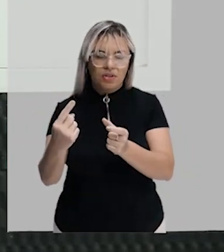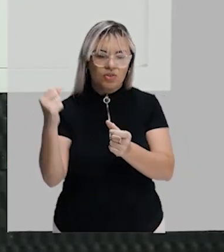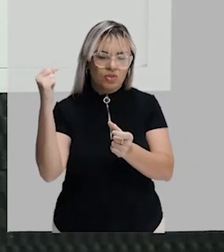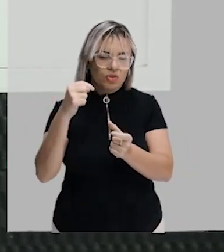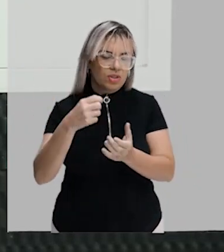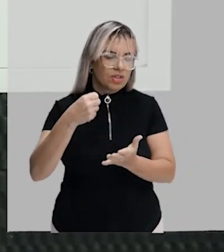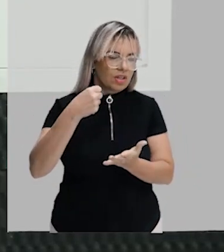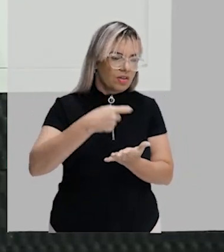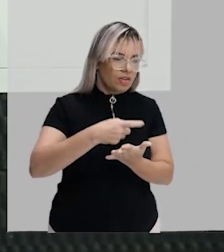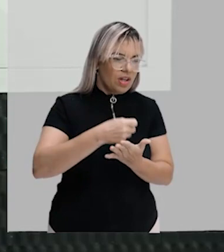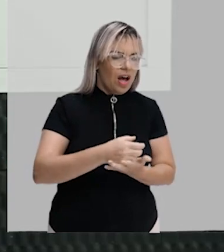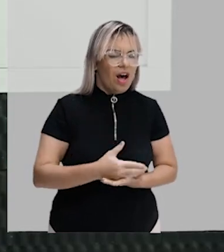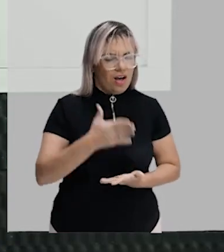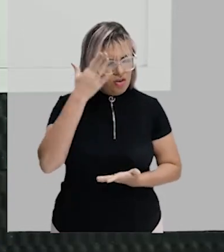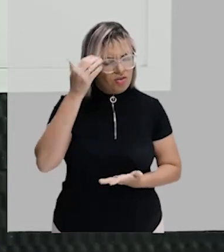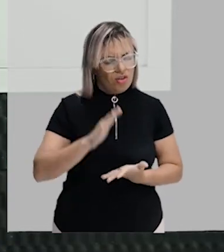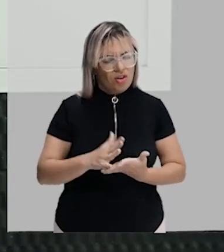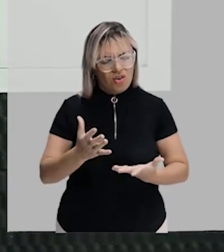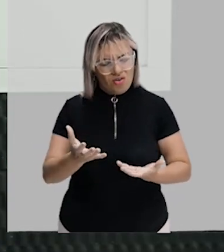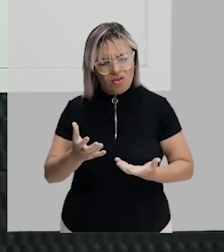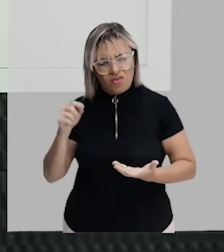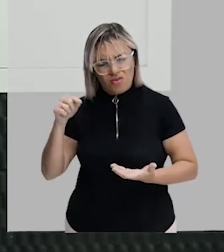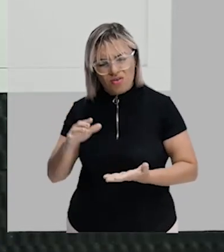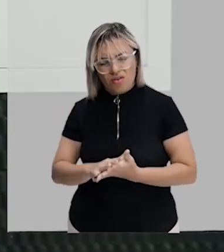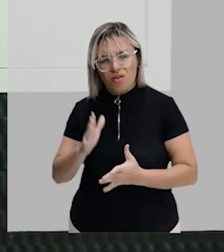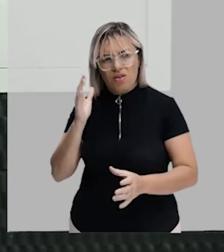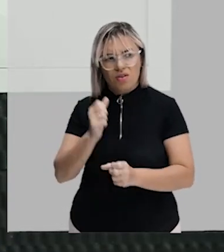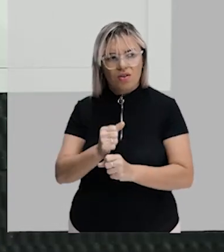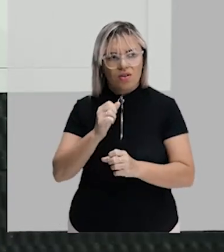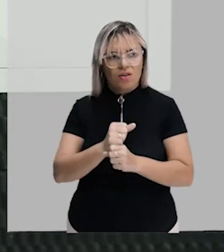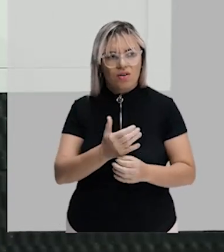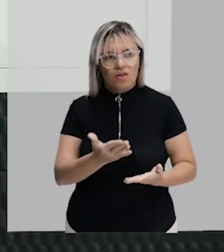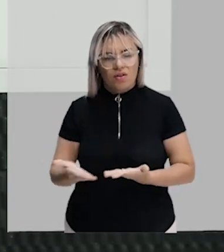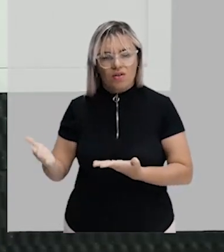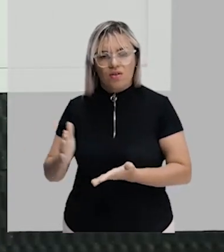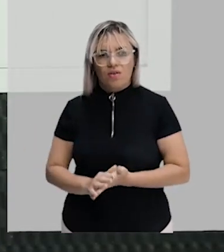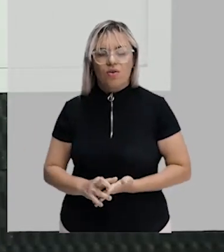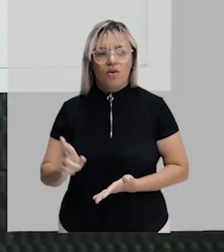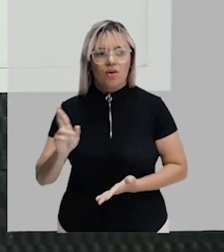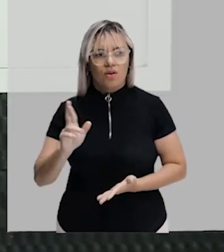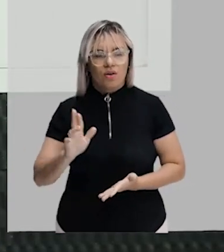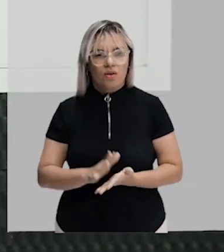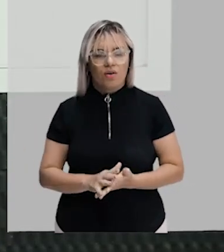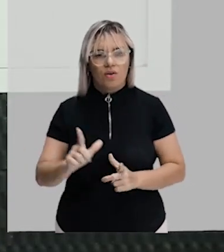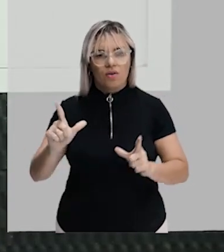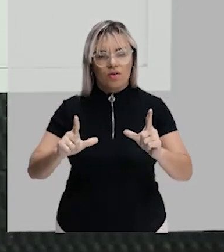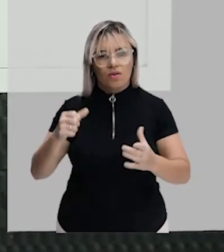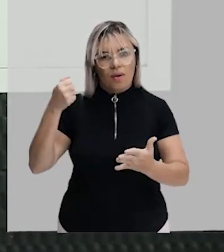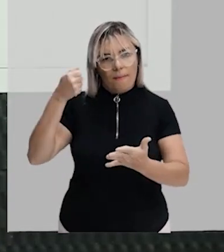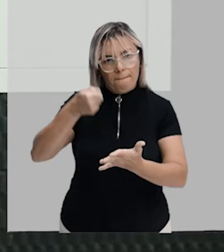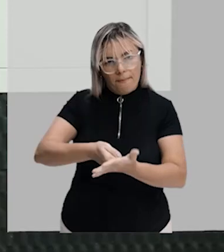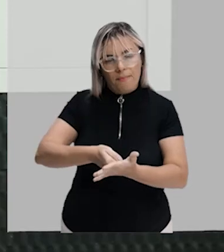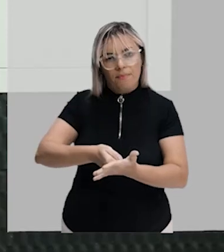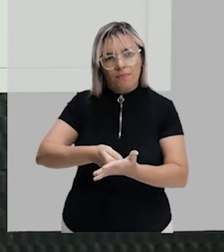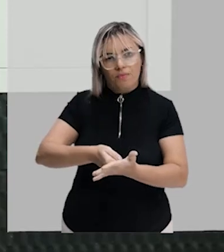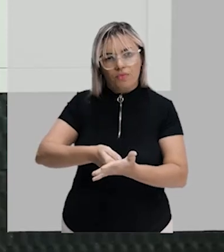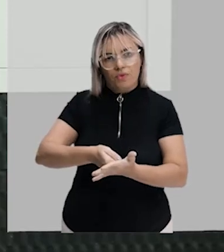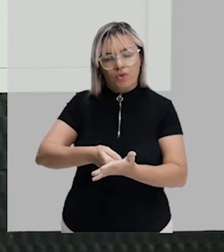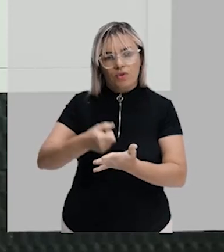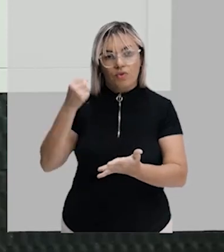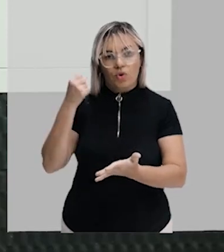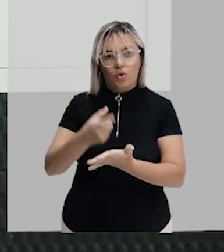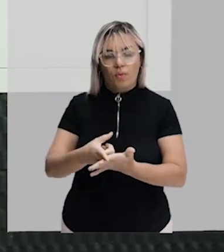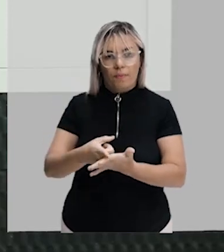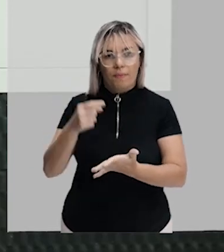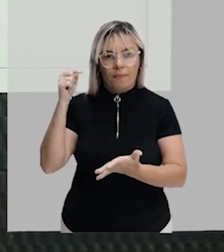ficar, né? Então, beleza, R$ 1.925 vai ser o preço que você vai pagar se você for comprar à vista.